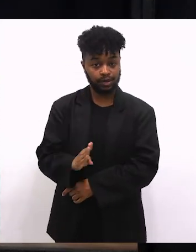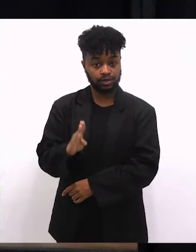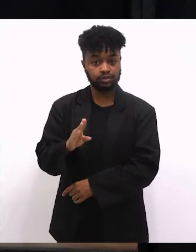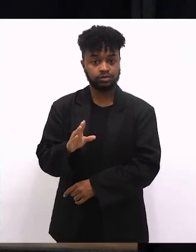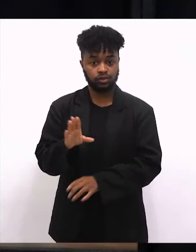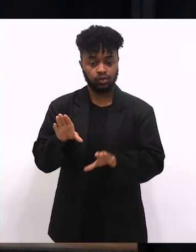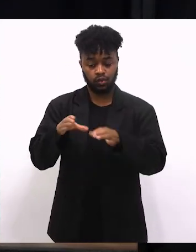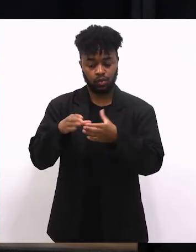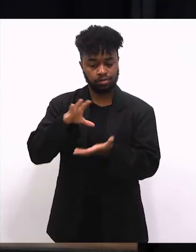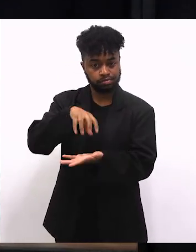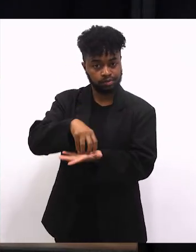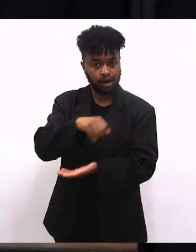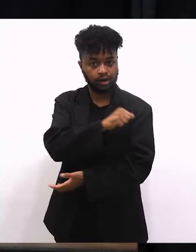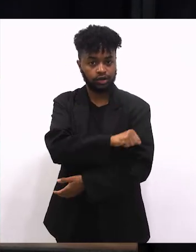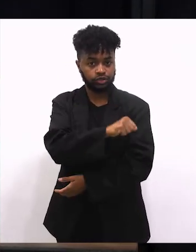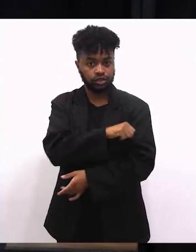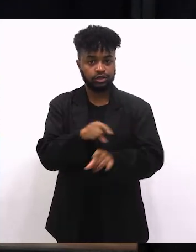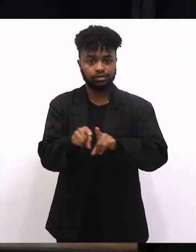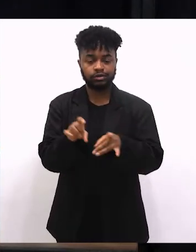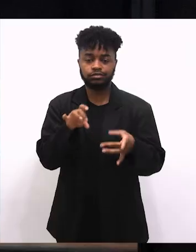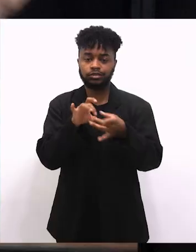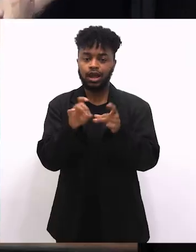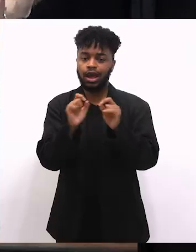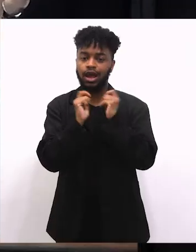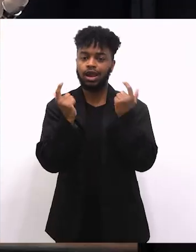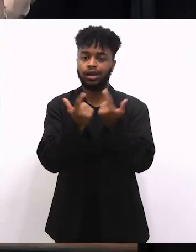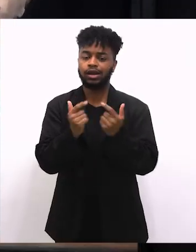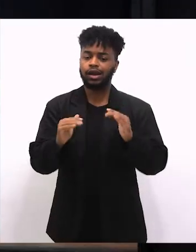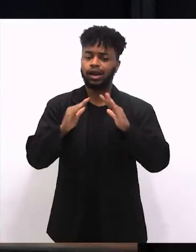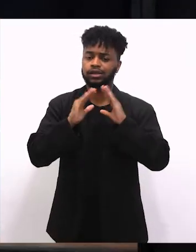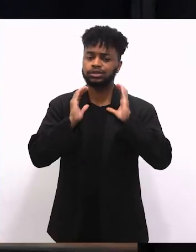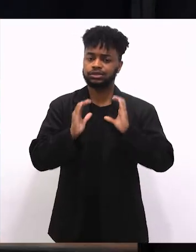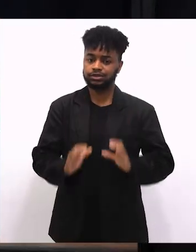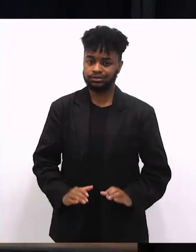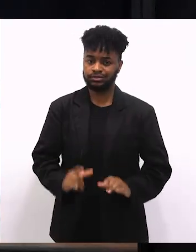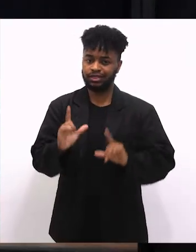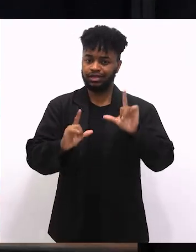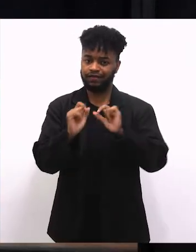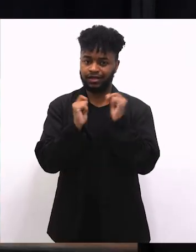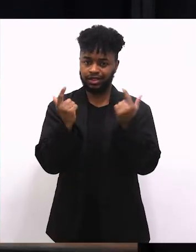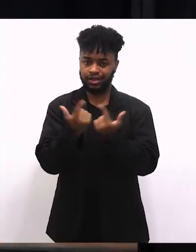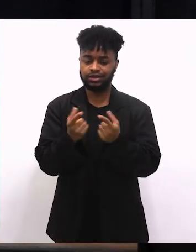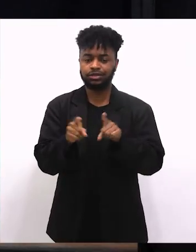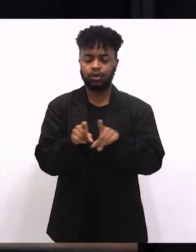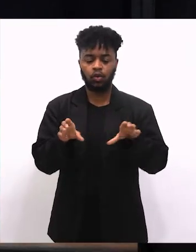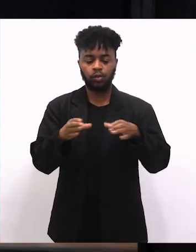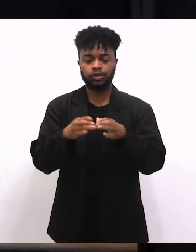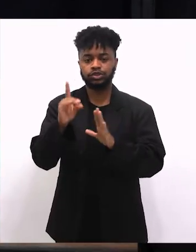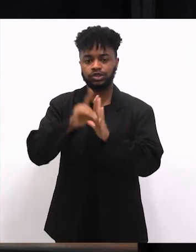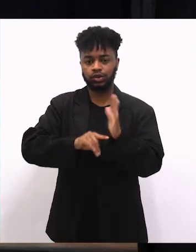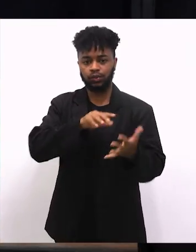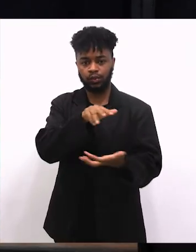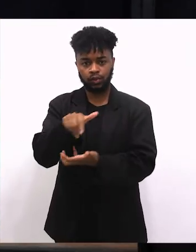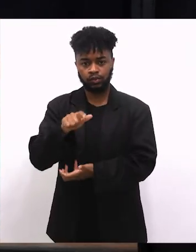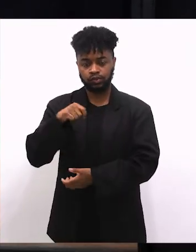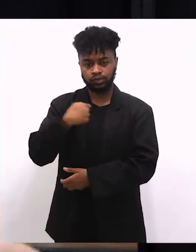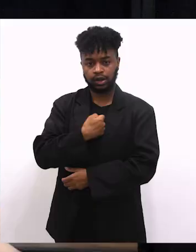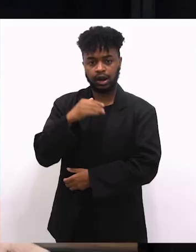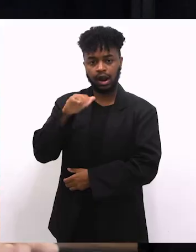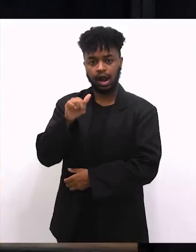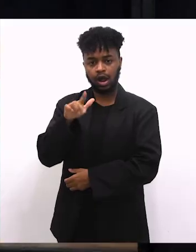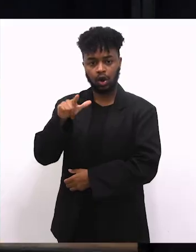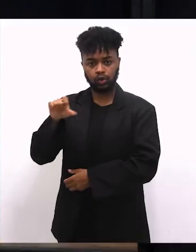Brasil, seção Rio de Janeiro, com a Alerj, a Casa da Cidadania, TV Alerj e Comissão de Direito Internacional. Eu sou o